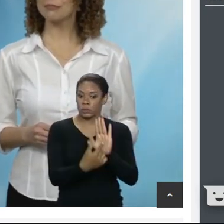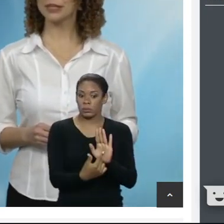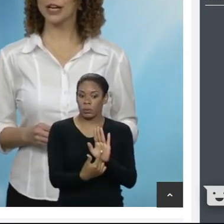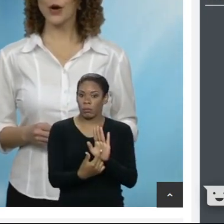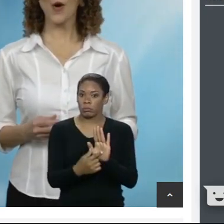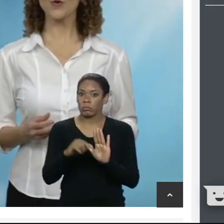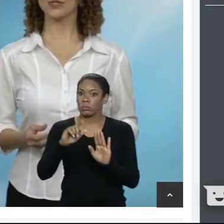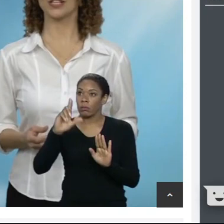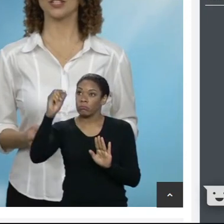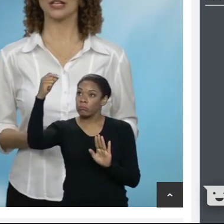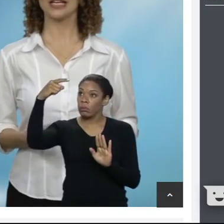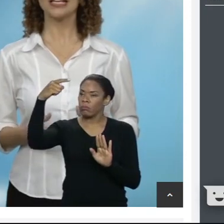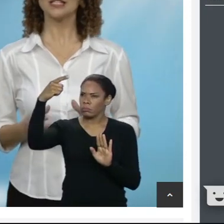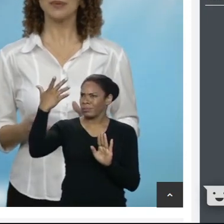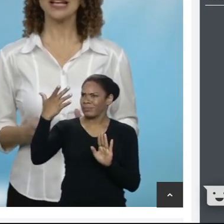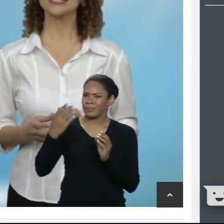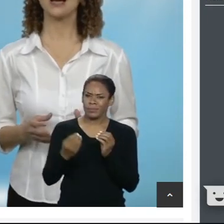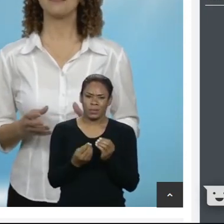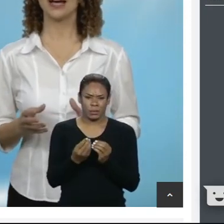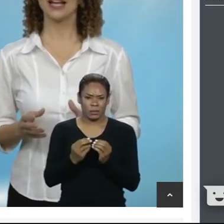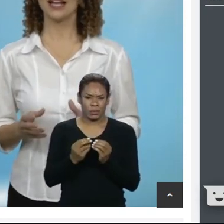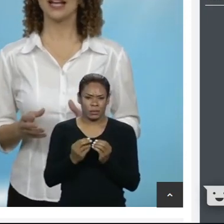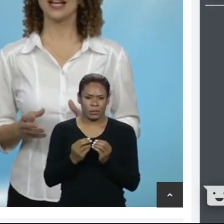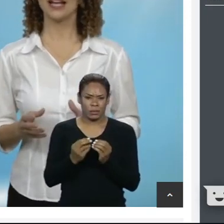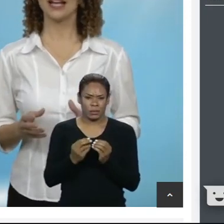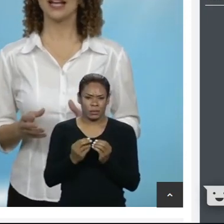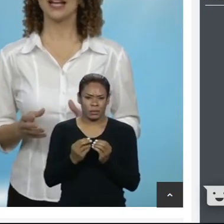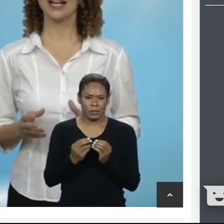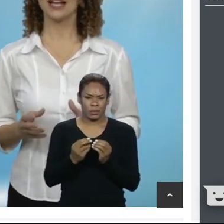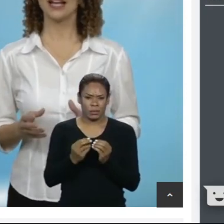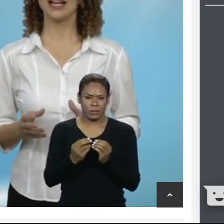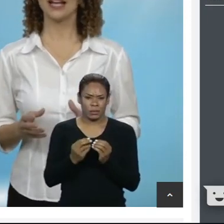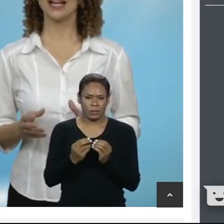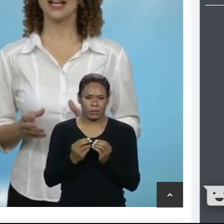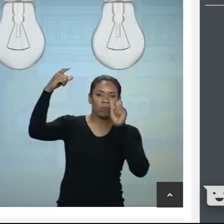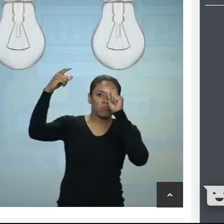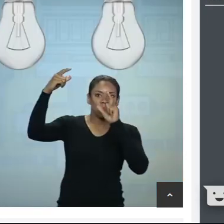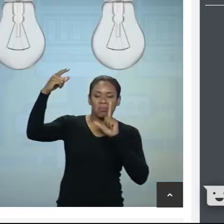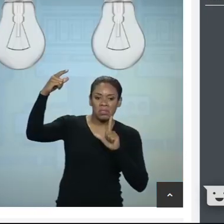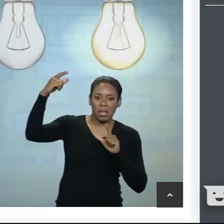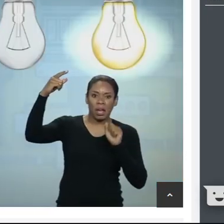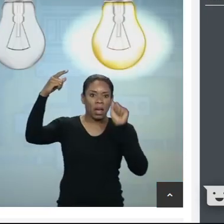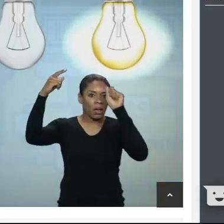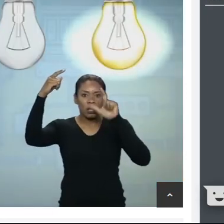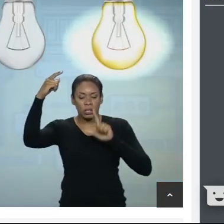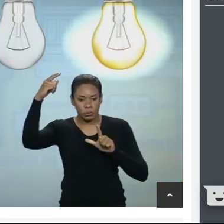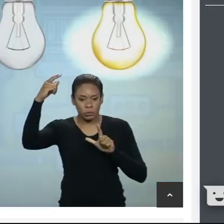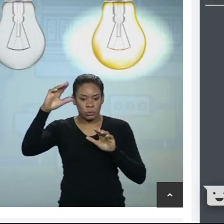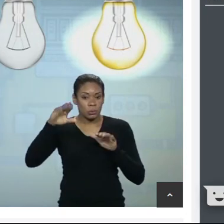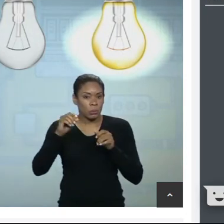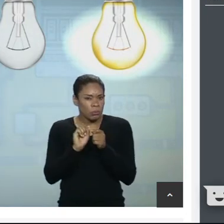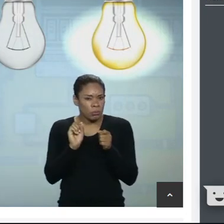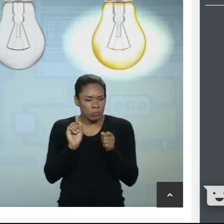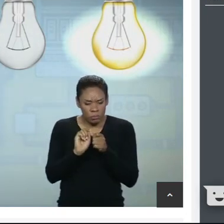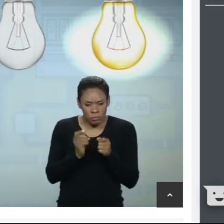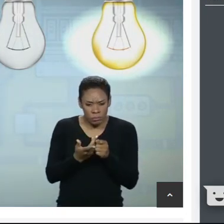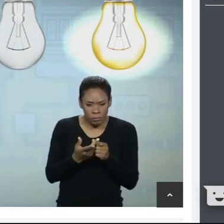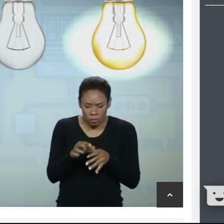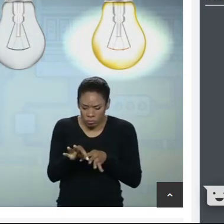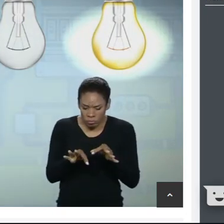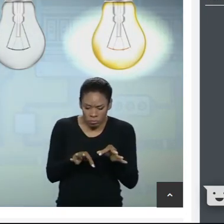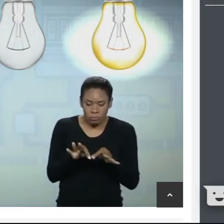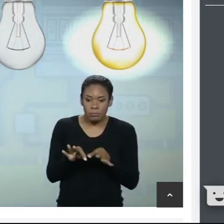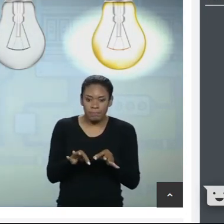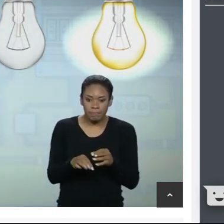determinada lâmpada, ou seja, expressa a aparência de cor da luz. Na criação de um projeto luminotécnico, dois dos